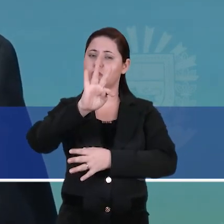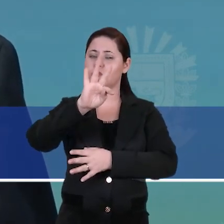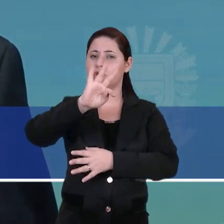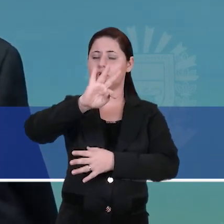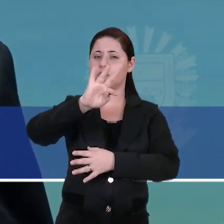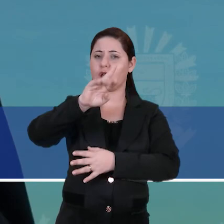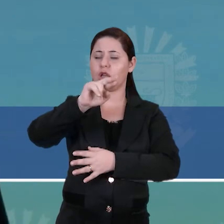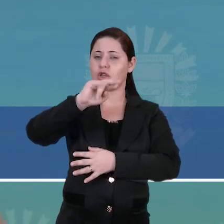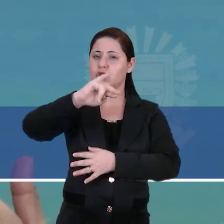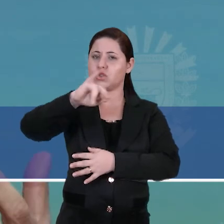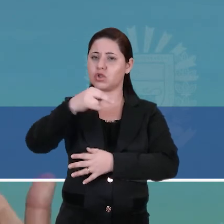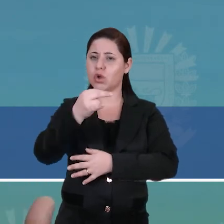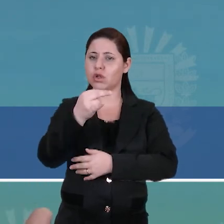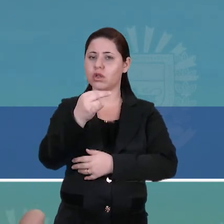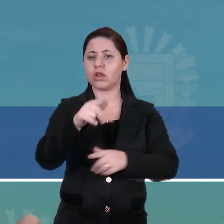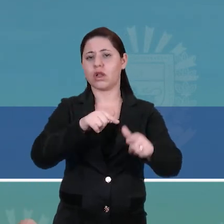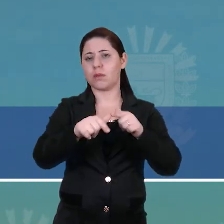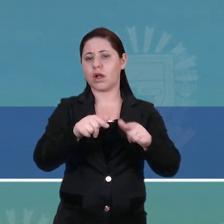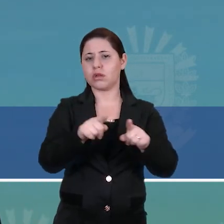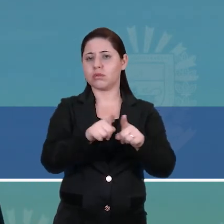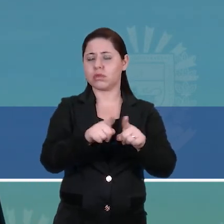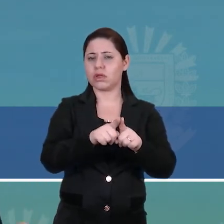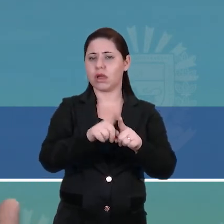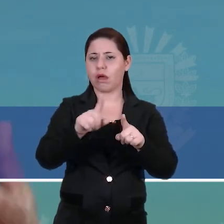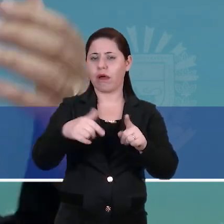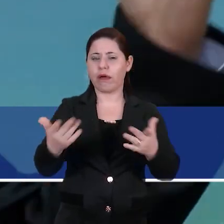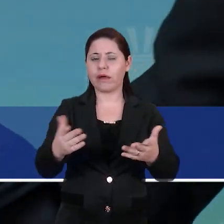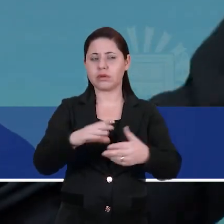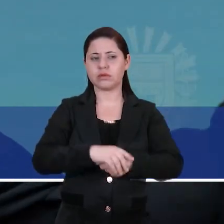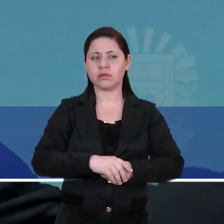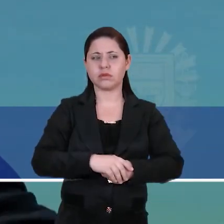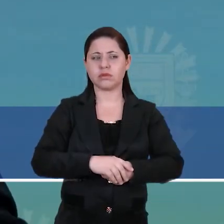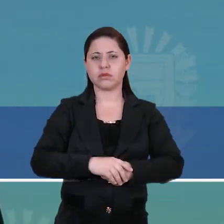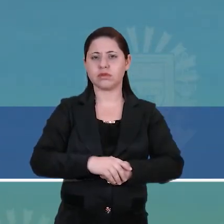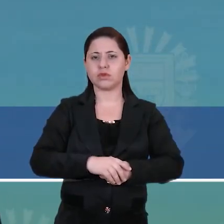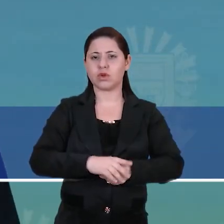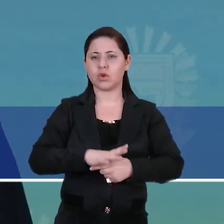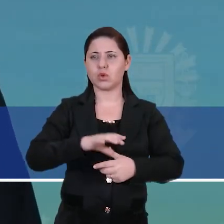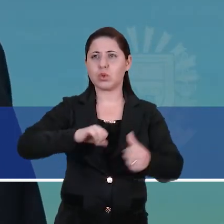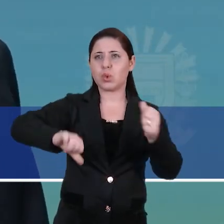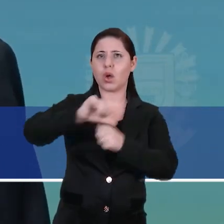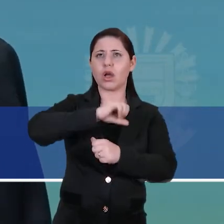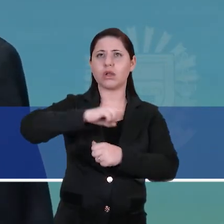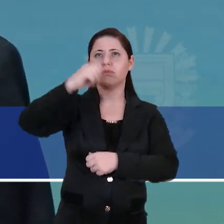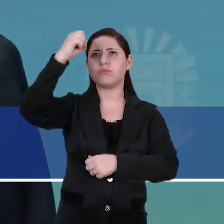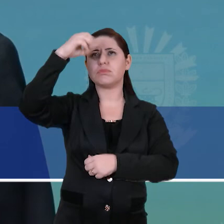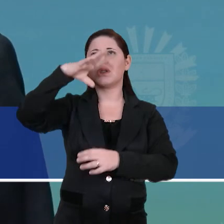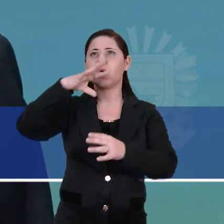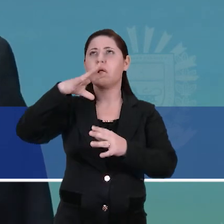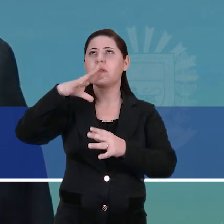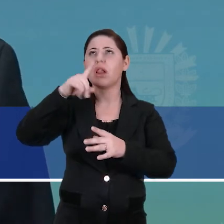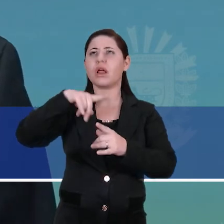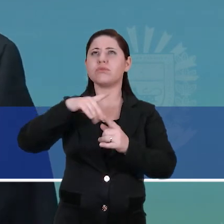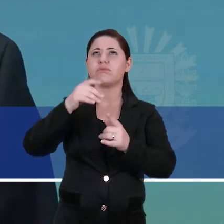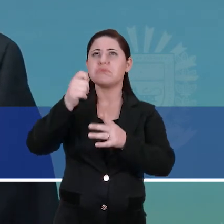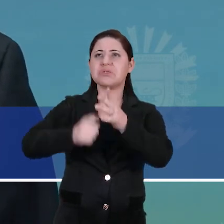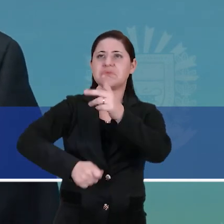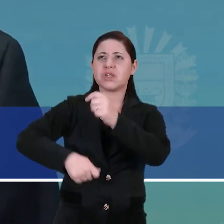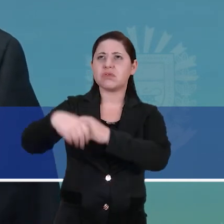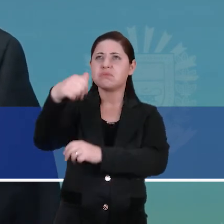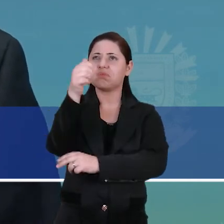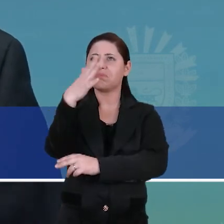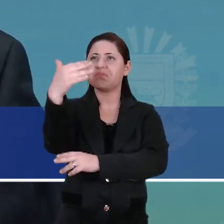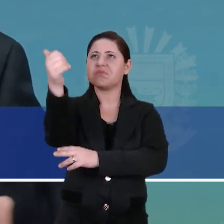do Trabalho que a gente trocasse a iluminação do nosso local de hasteamento da bandeira ali na frente, você se